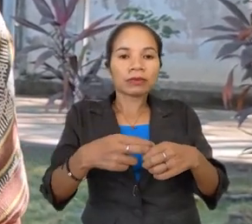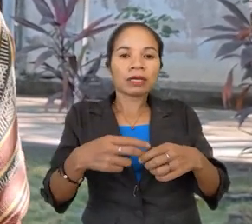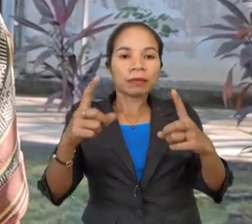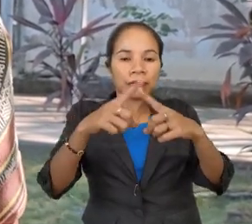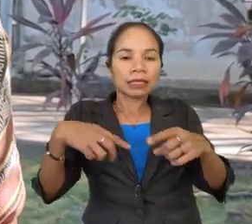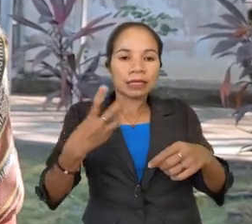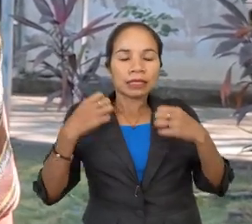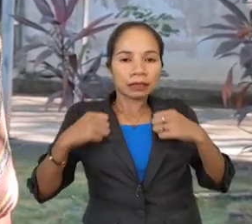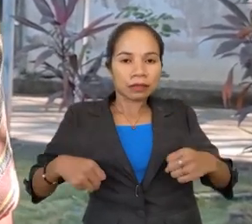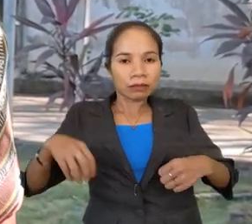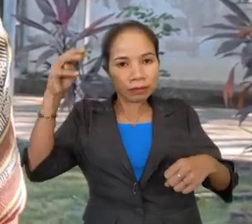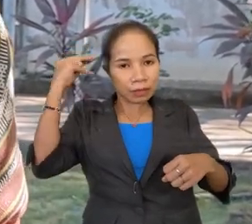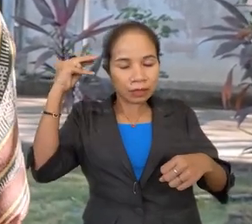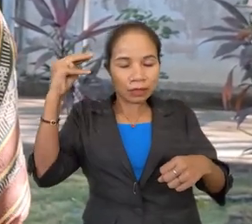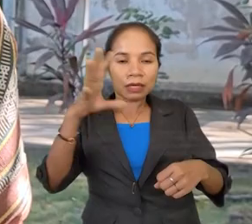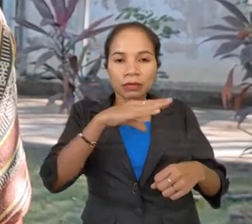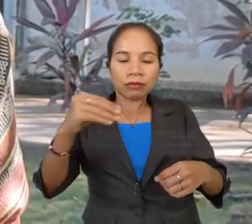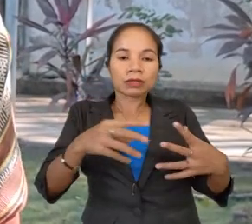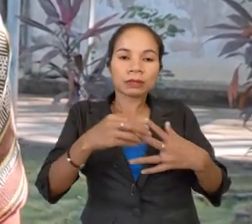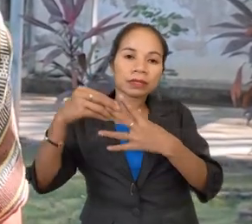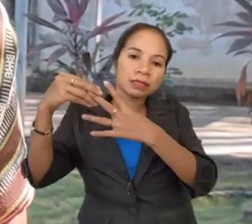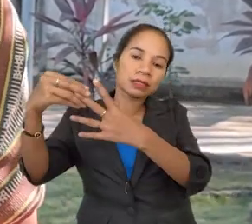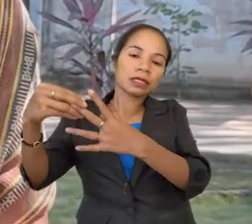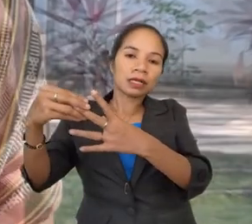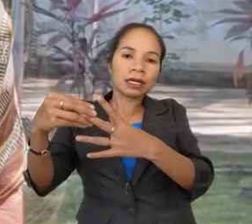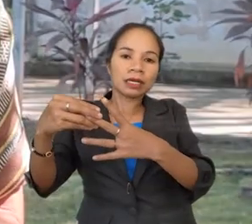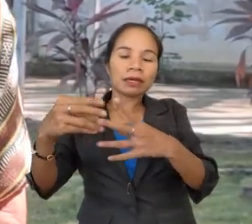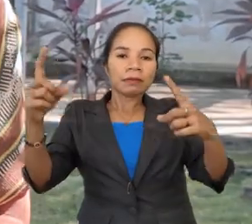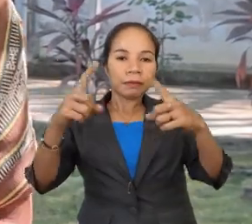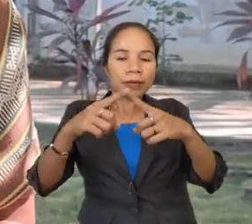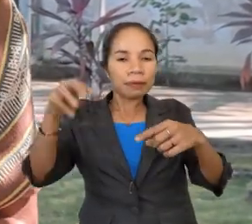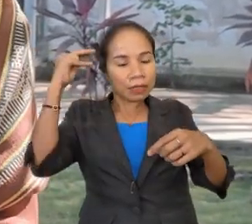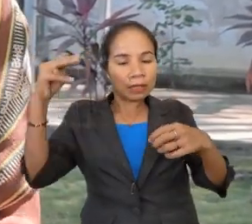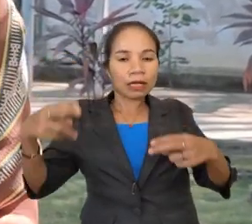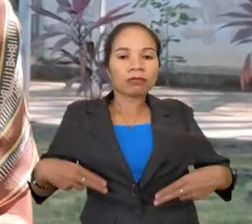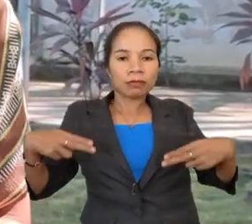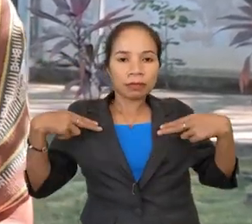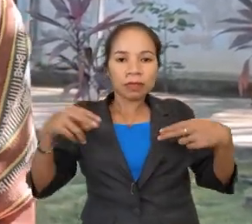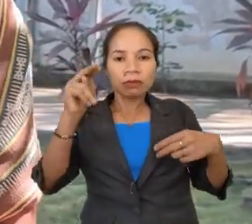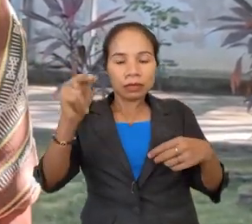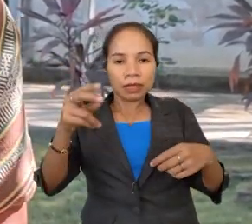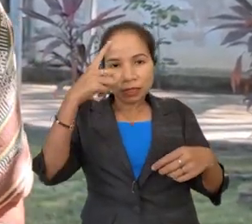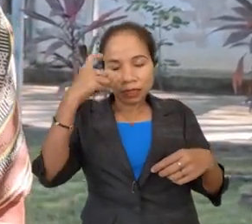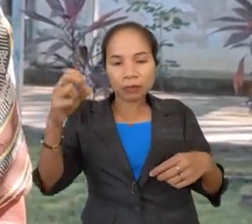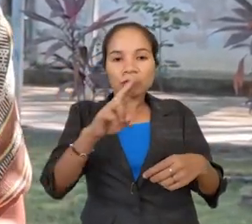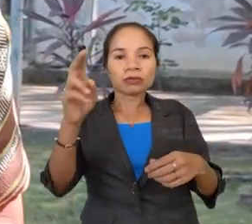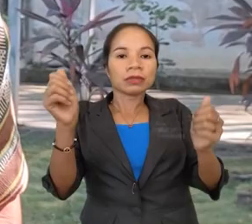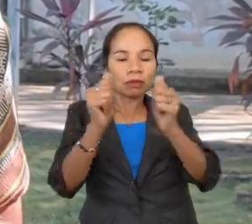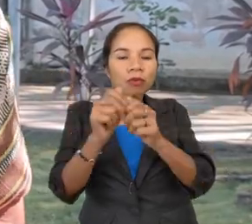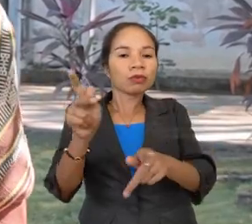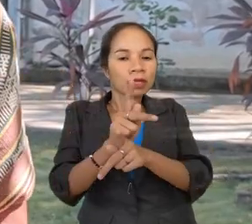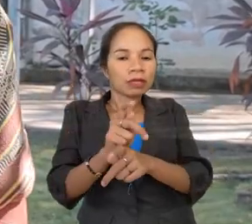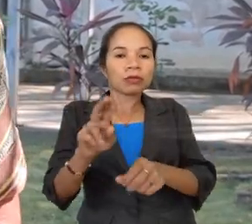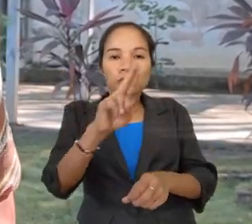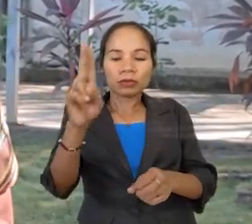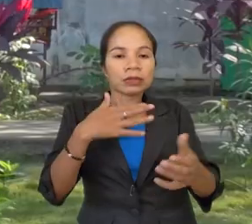foi impacto mais na saúde mental. No Lilio vai ter well-being, né? Vai ter mental humano. Também é usa